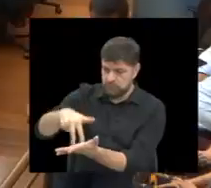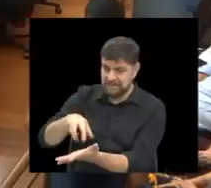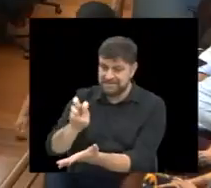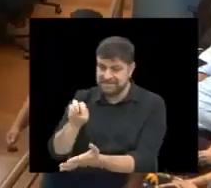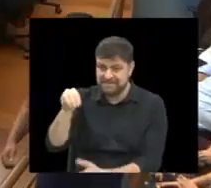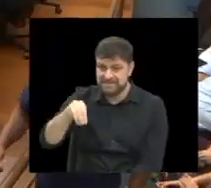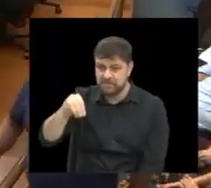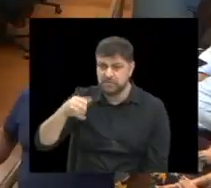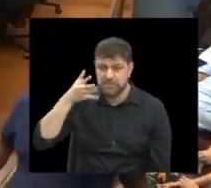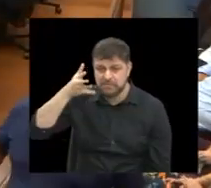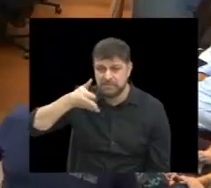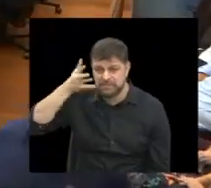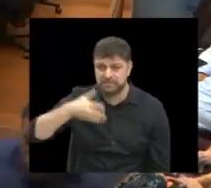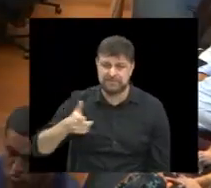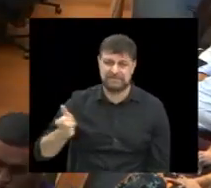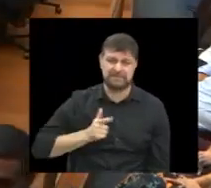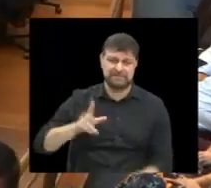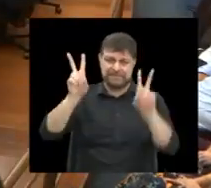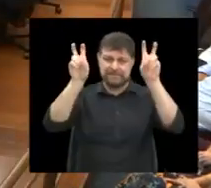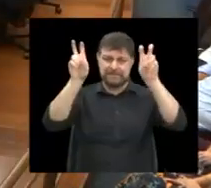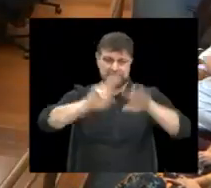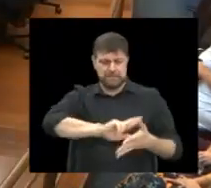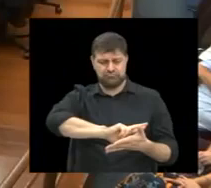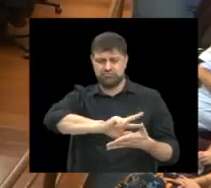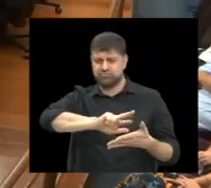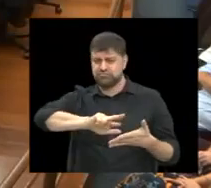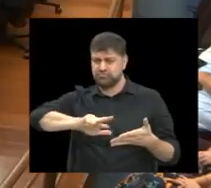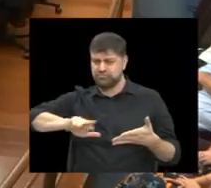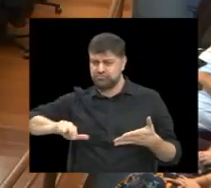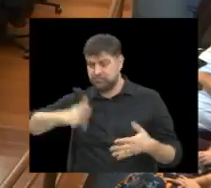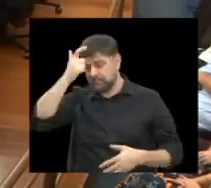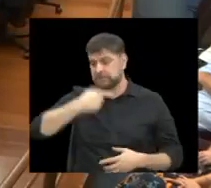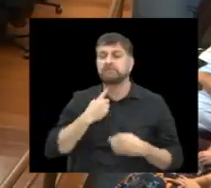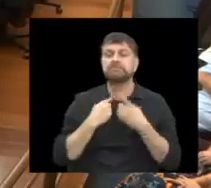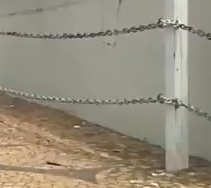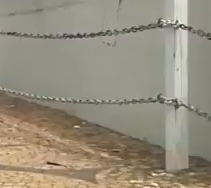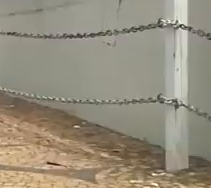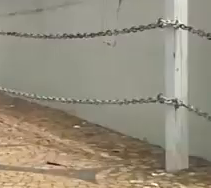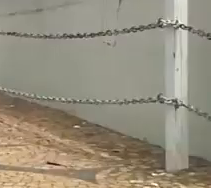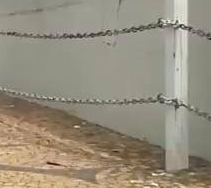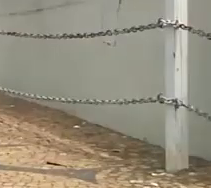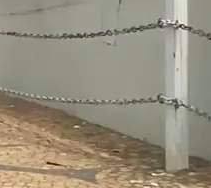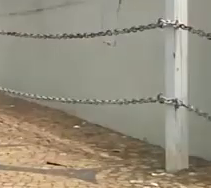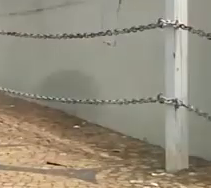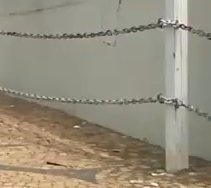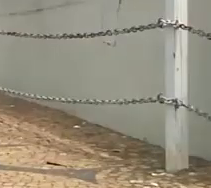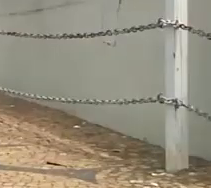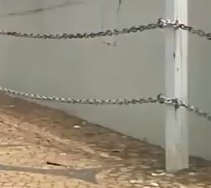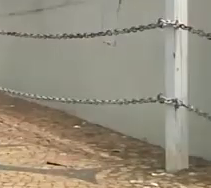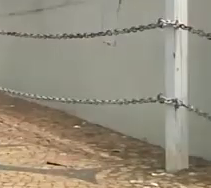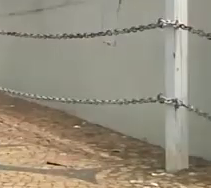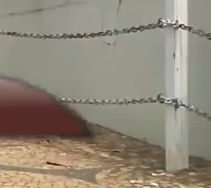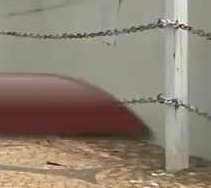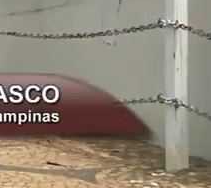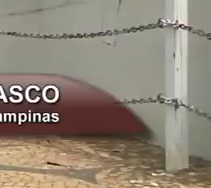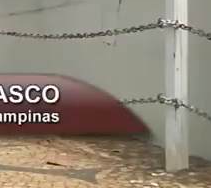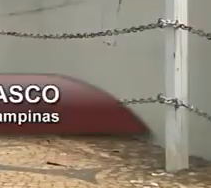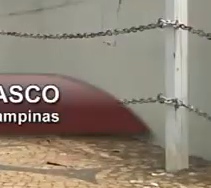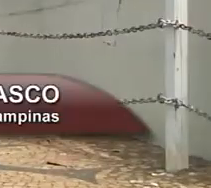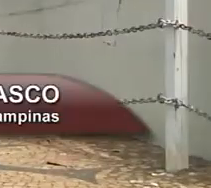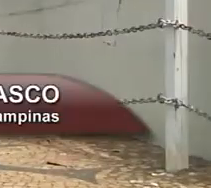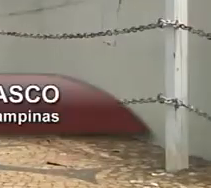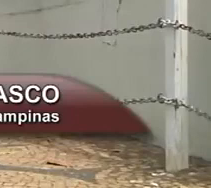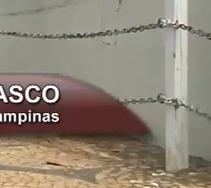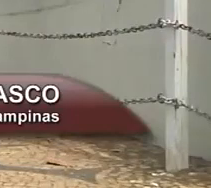mês, aproximadamente mais 3 milhões de reais ainda serão doados. A verba anual da Câmara Municipal é chamada